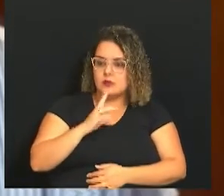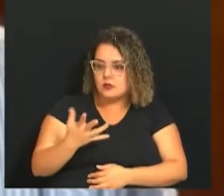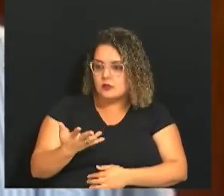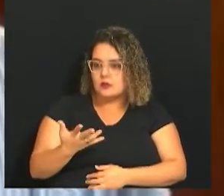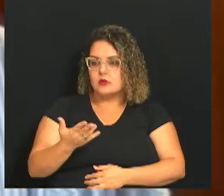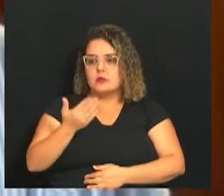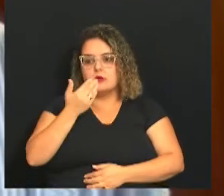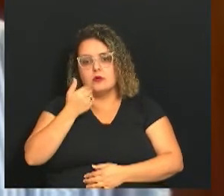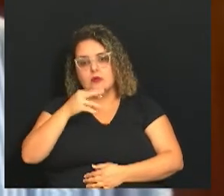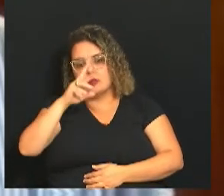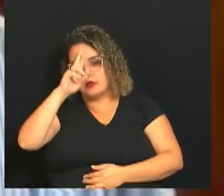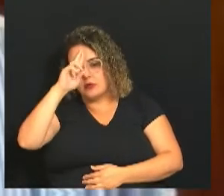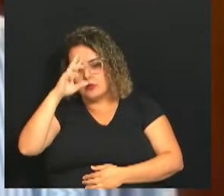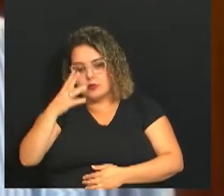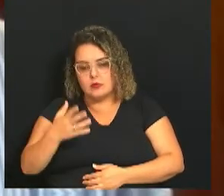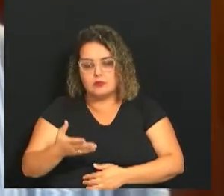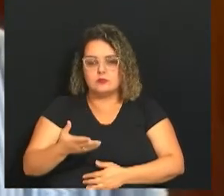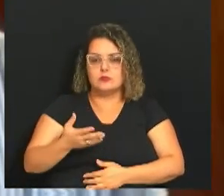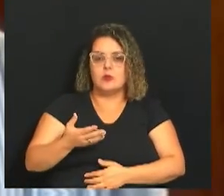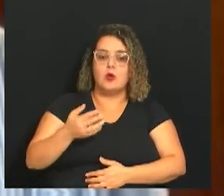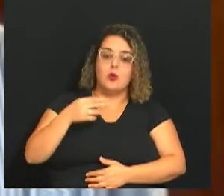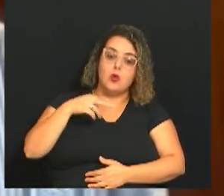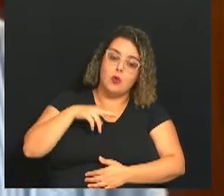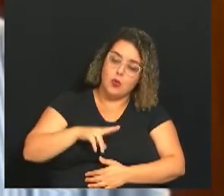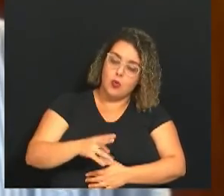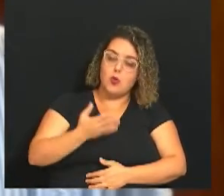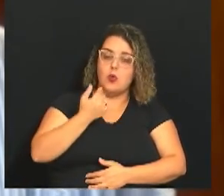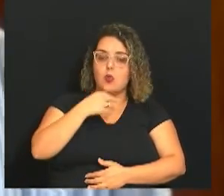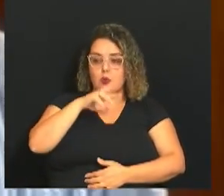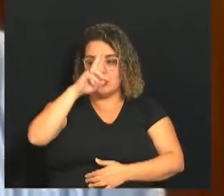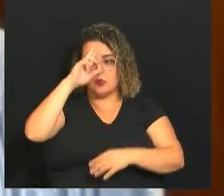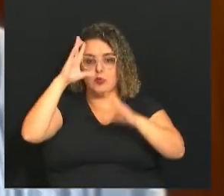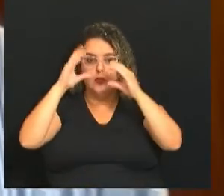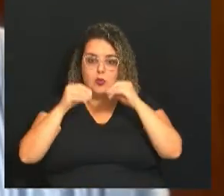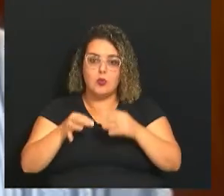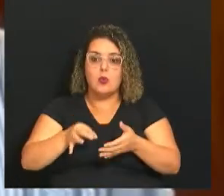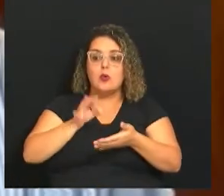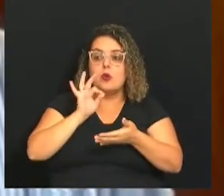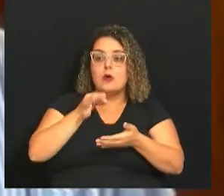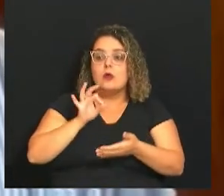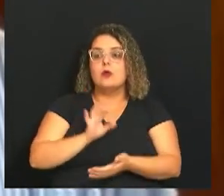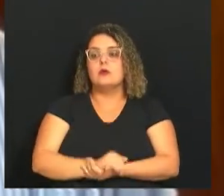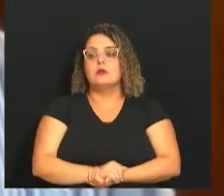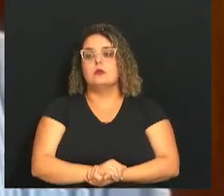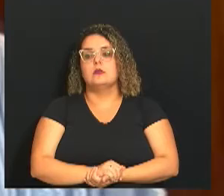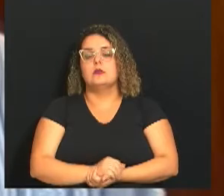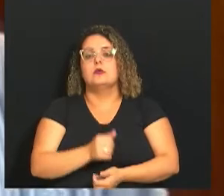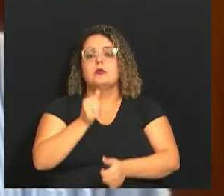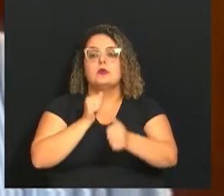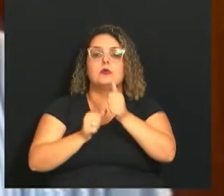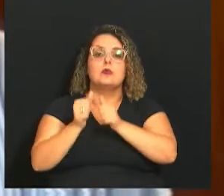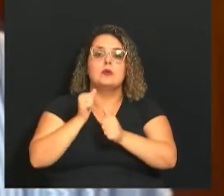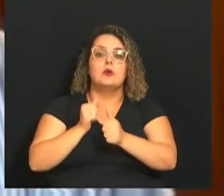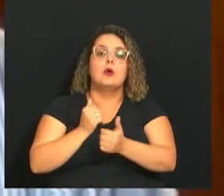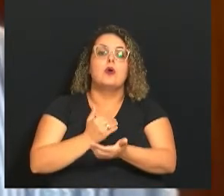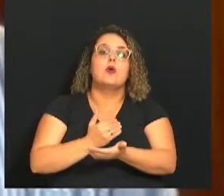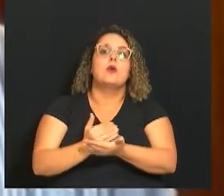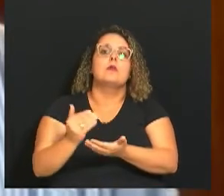com a pessoa, ou jantava, ou era um café da manhã, e a bebida alcoólica começou a fazer